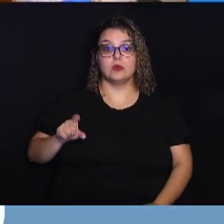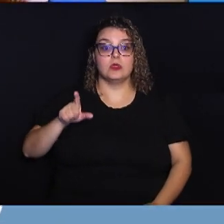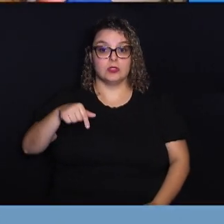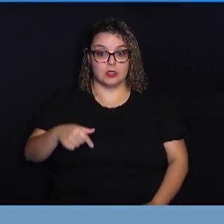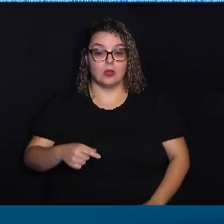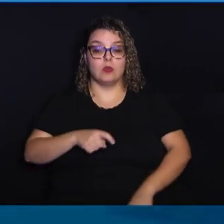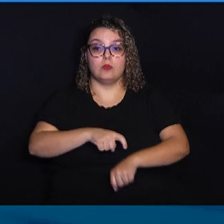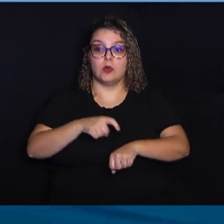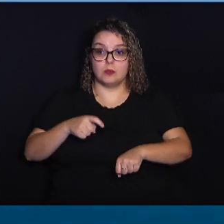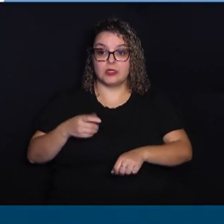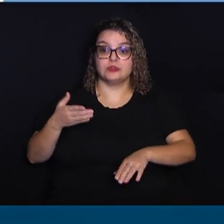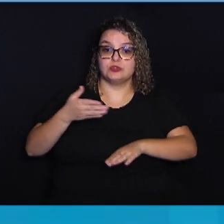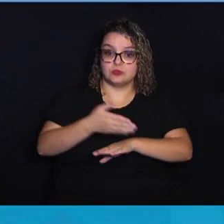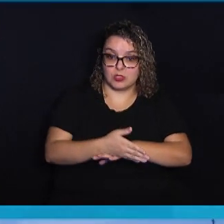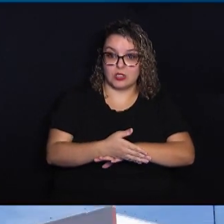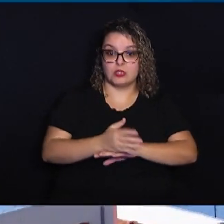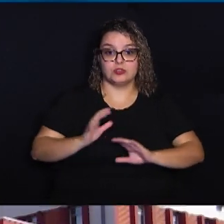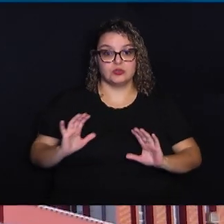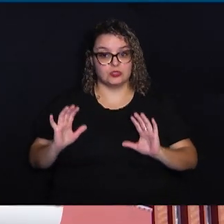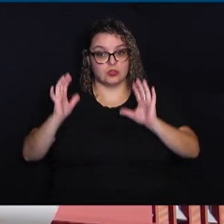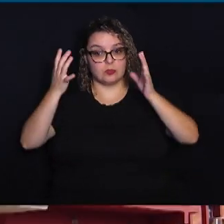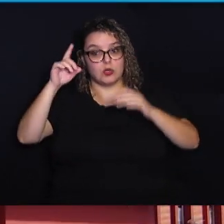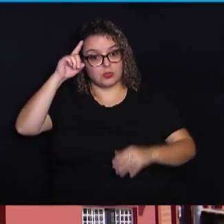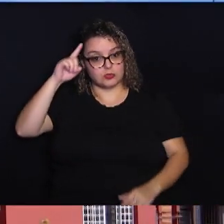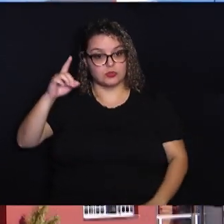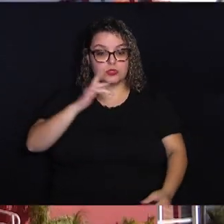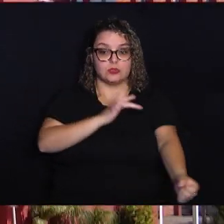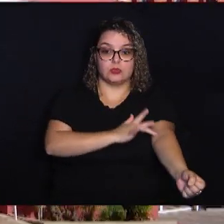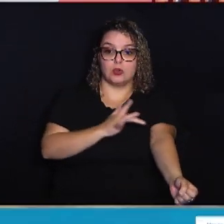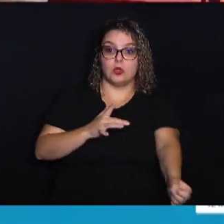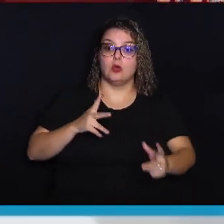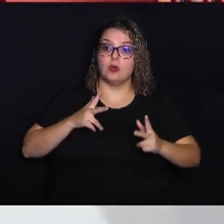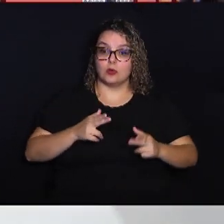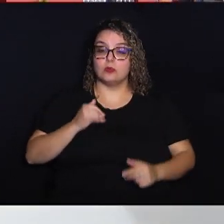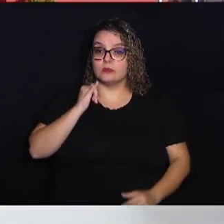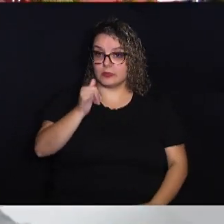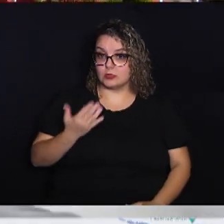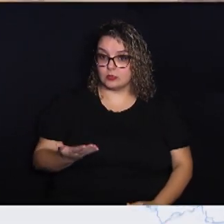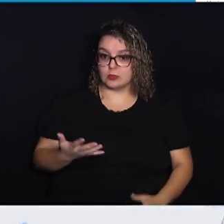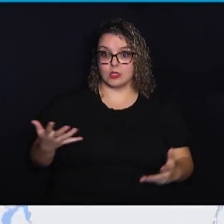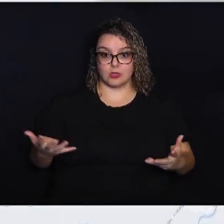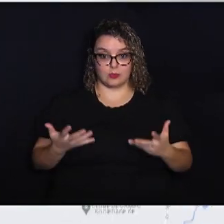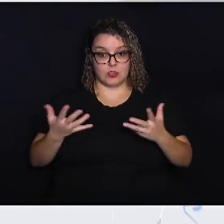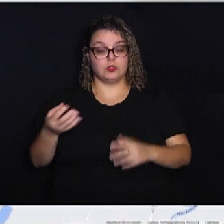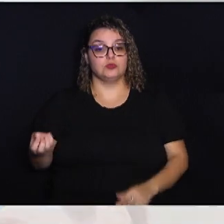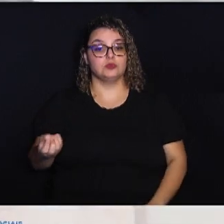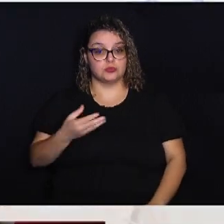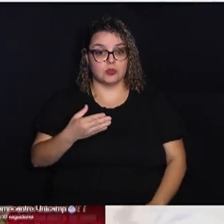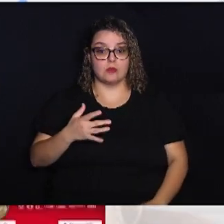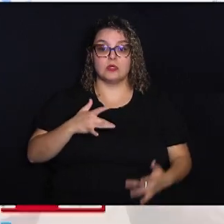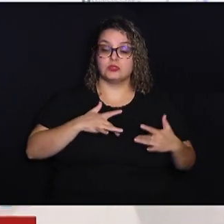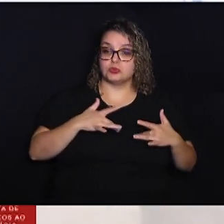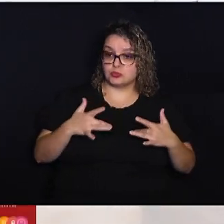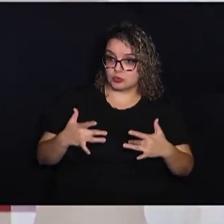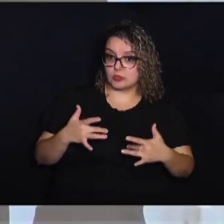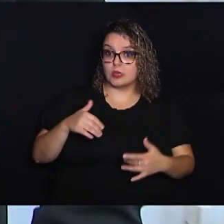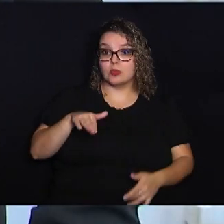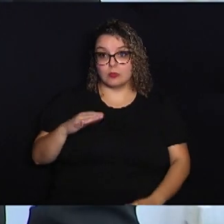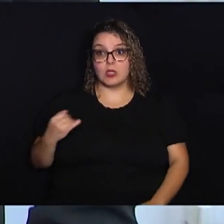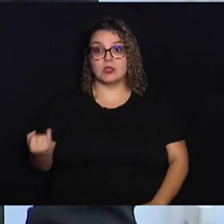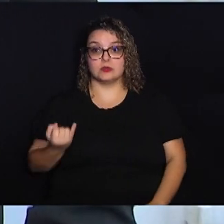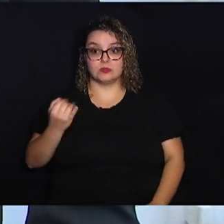pessoas participarem, para a gente comemorar o Dia do Doador, como você colocou, e para incentivar novas doações também. E o mais importante,